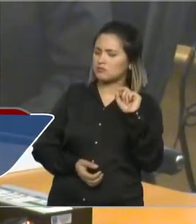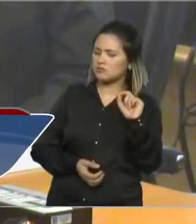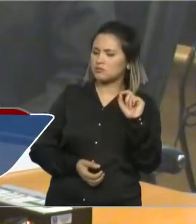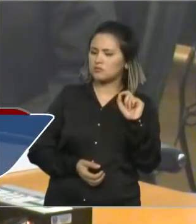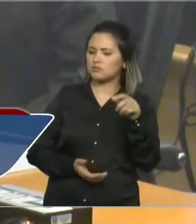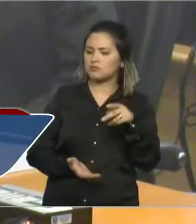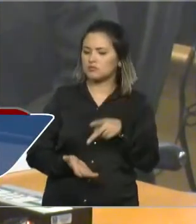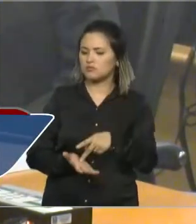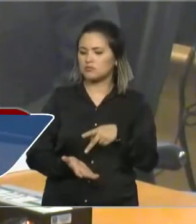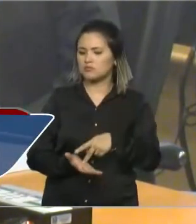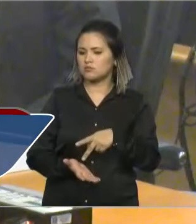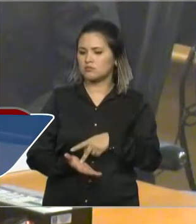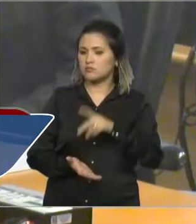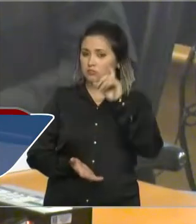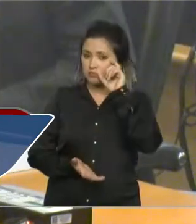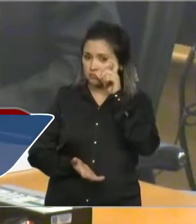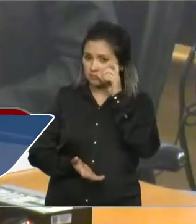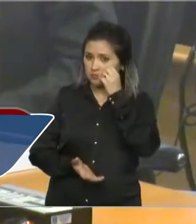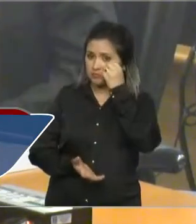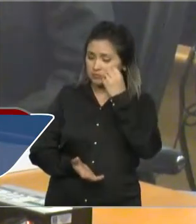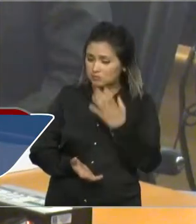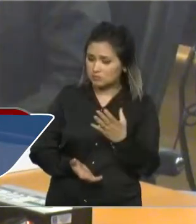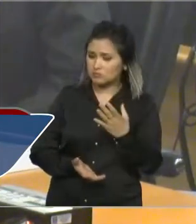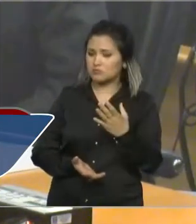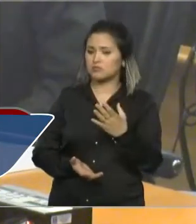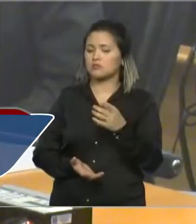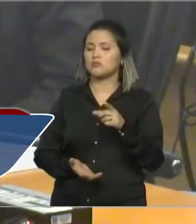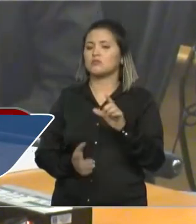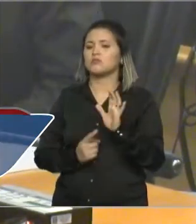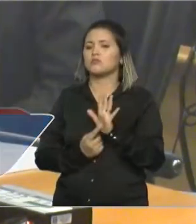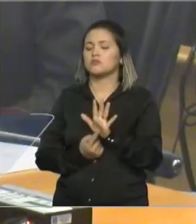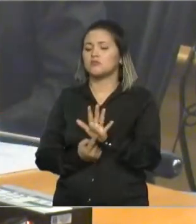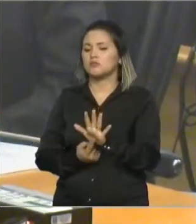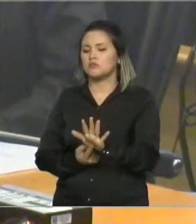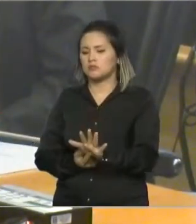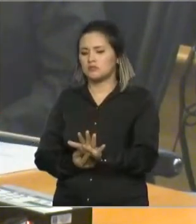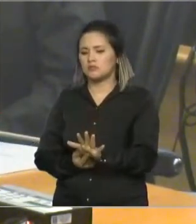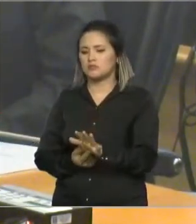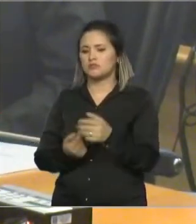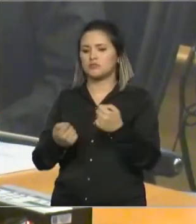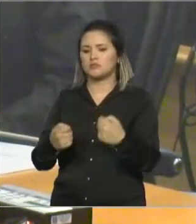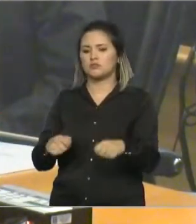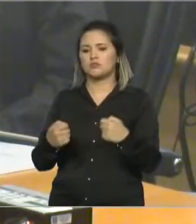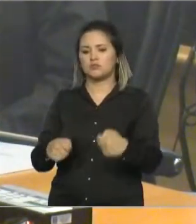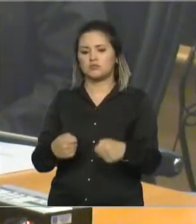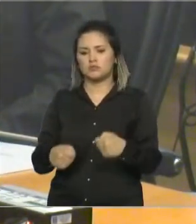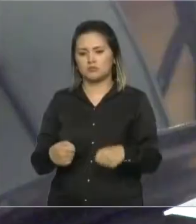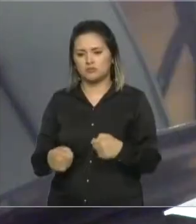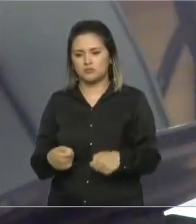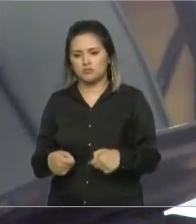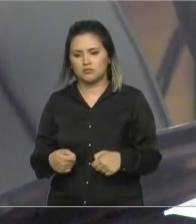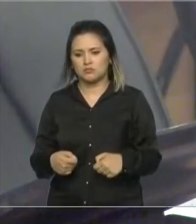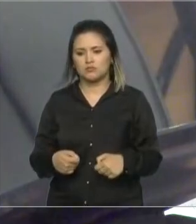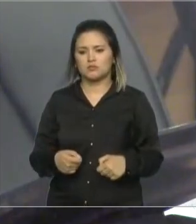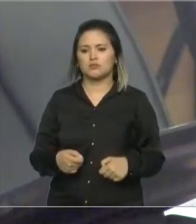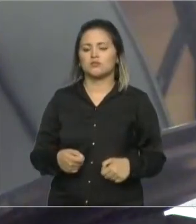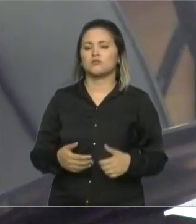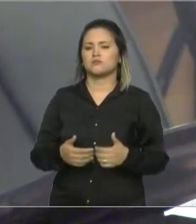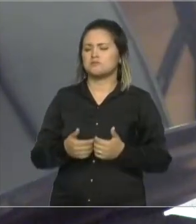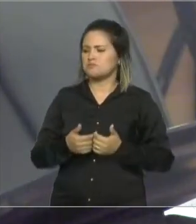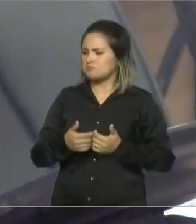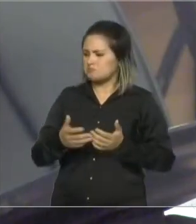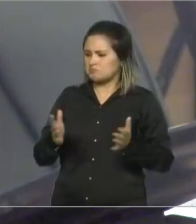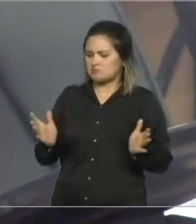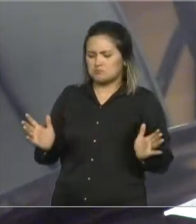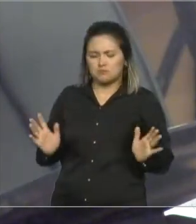de si, como Vossa Excelência tem mostrado nessa caminhada, deve estar com todas as portas sempre à sua frente